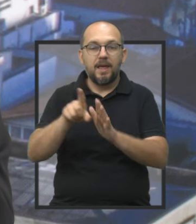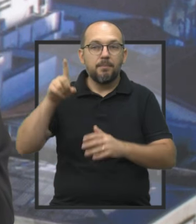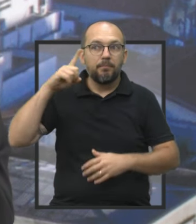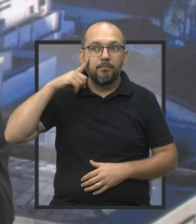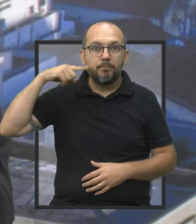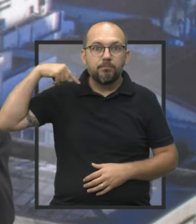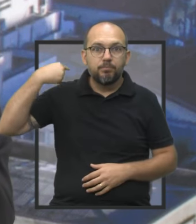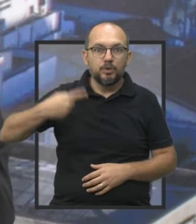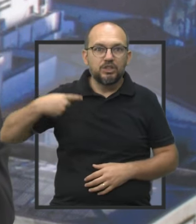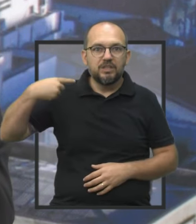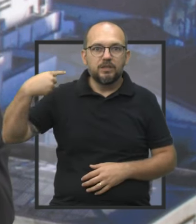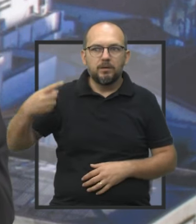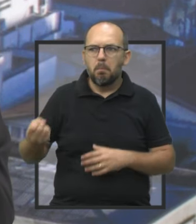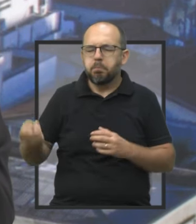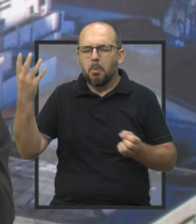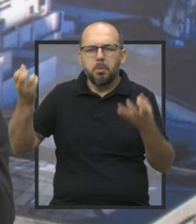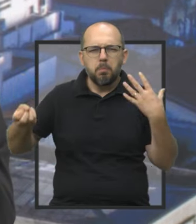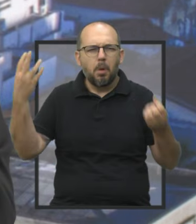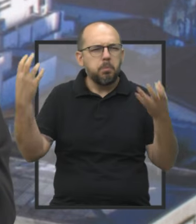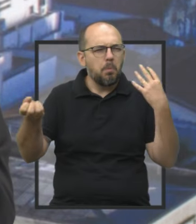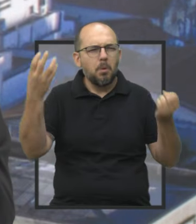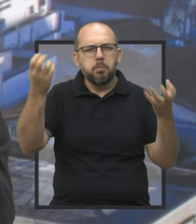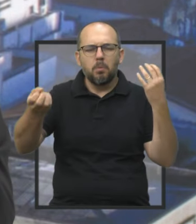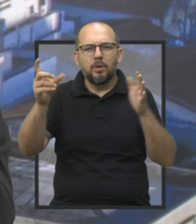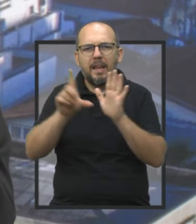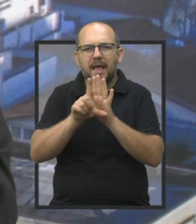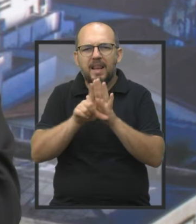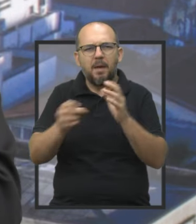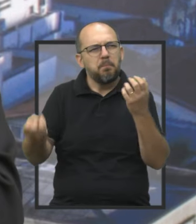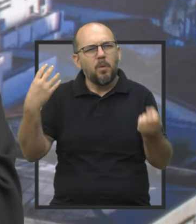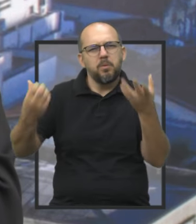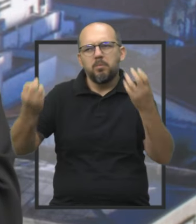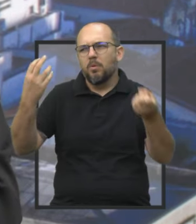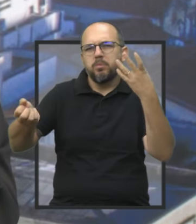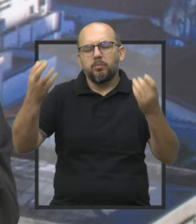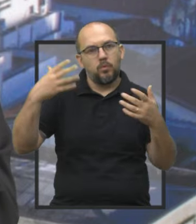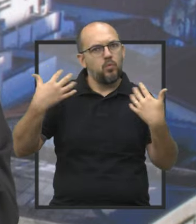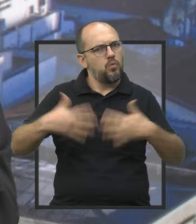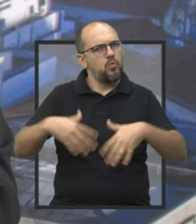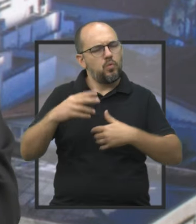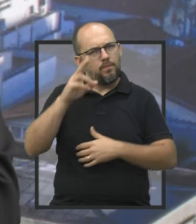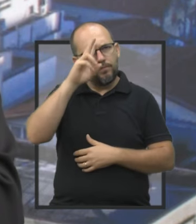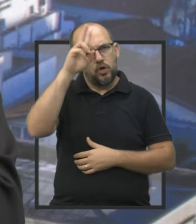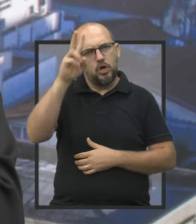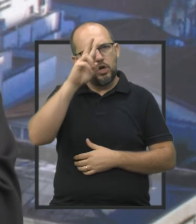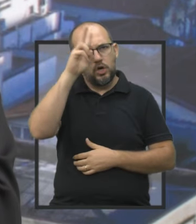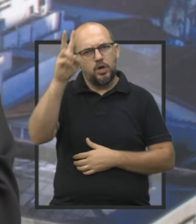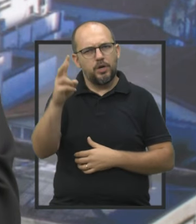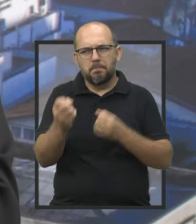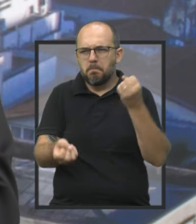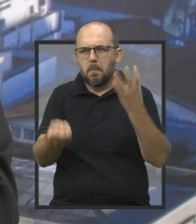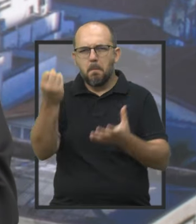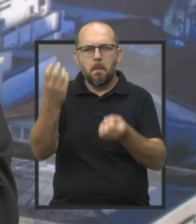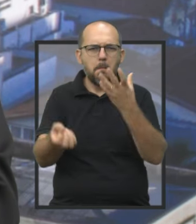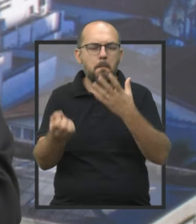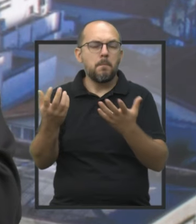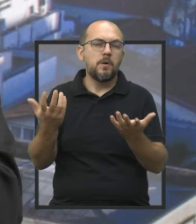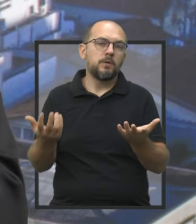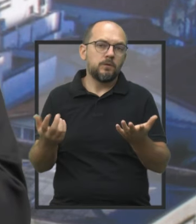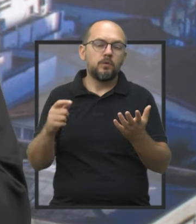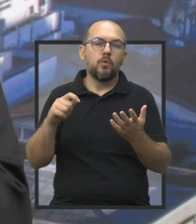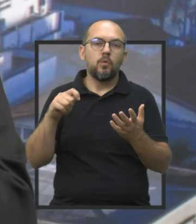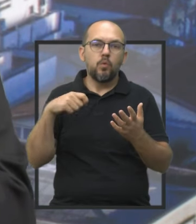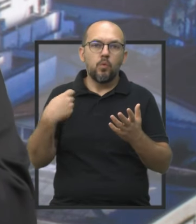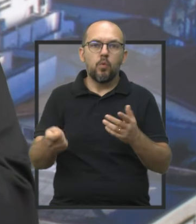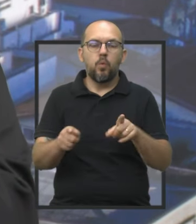útil. É um volume expressivo que resulta aí num